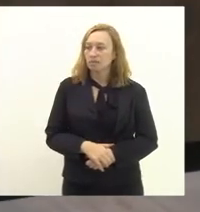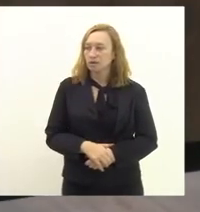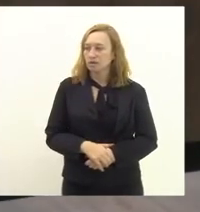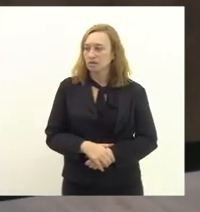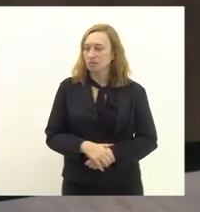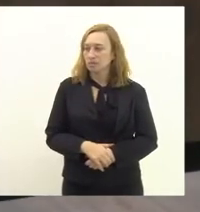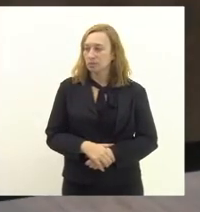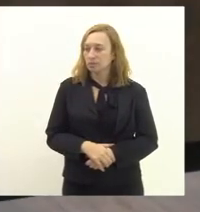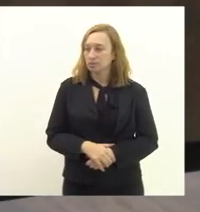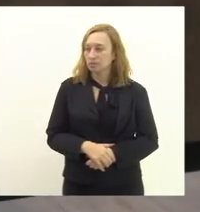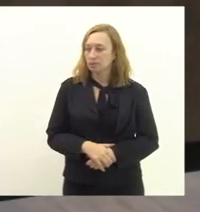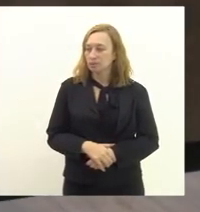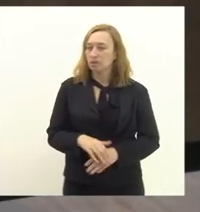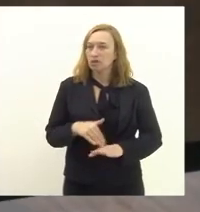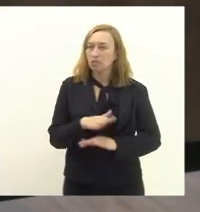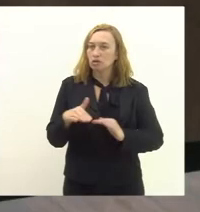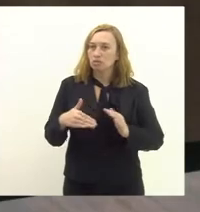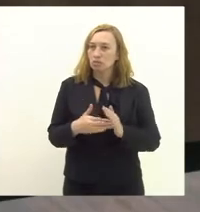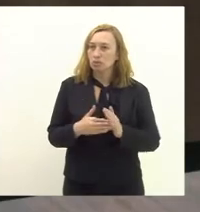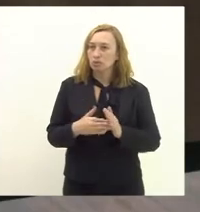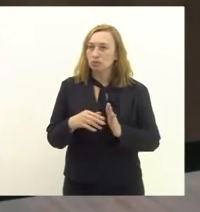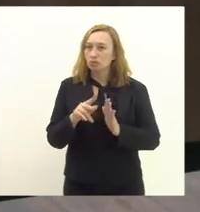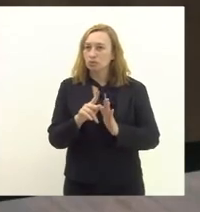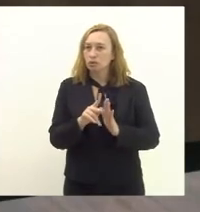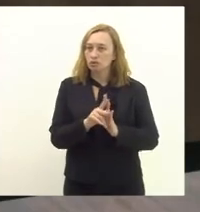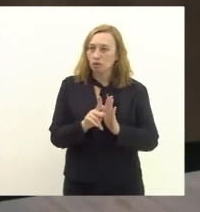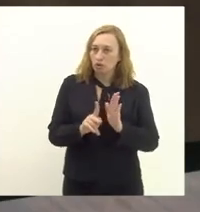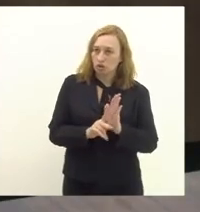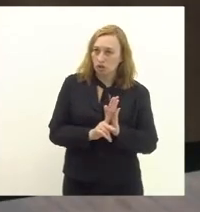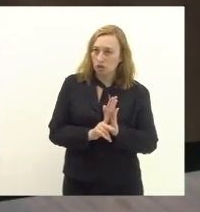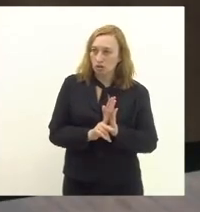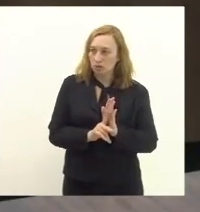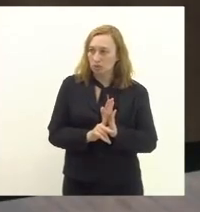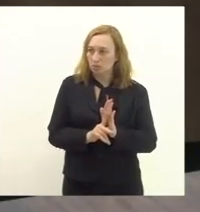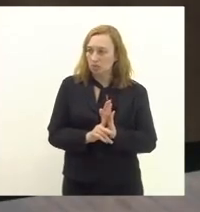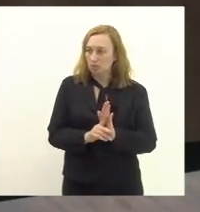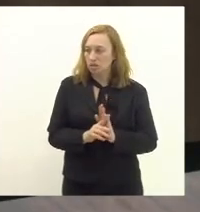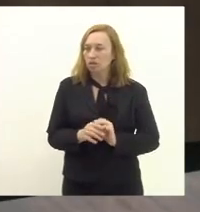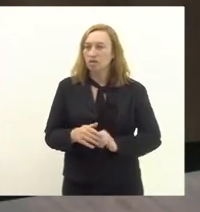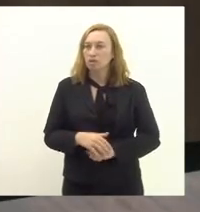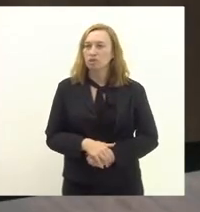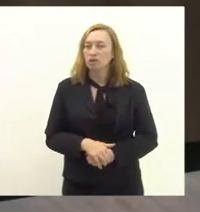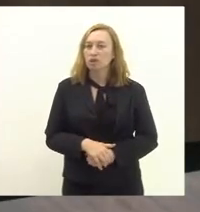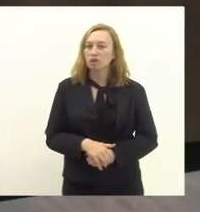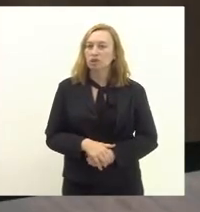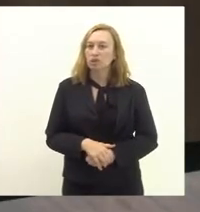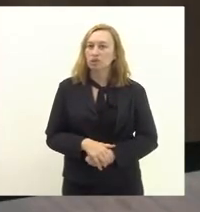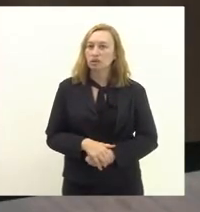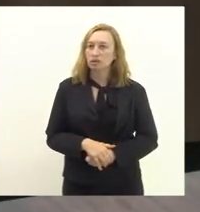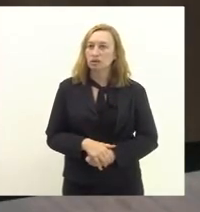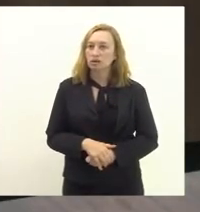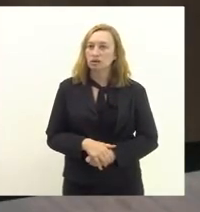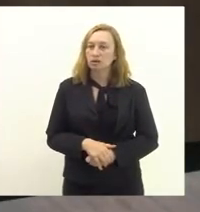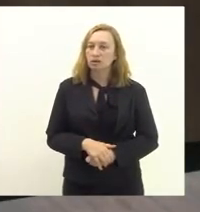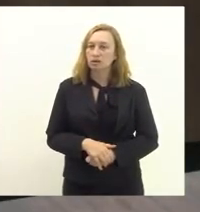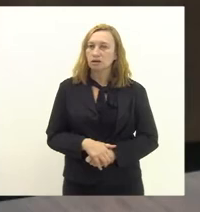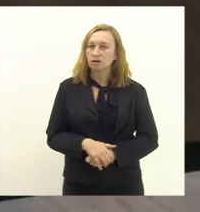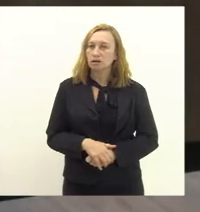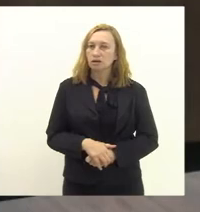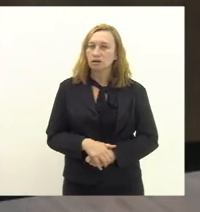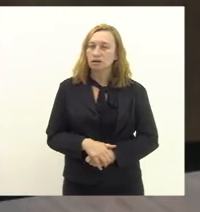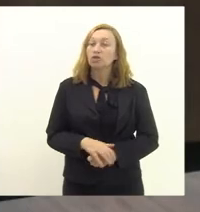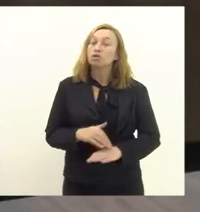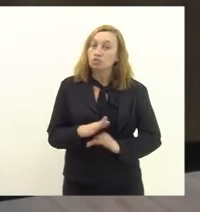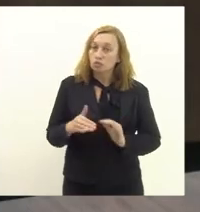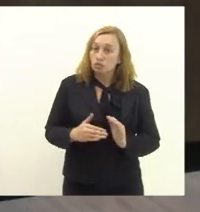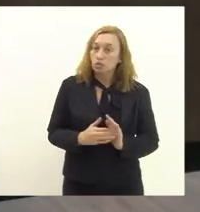é que todos os projetos, eu quero me dirigir ao deputado Marcos Miller nesse sentido, sem nenhuma exceção, todos